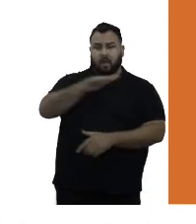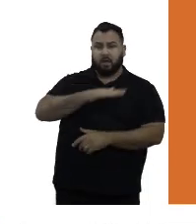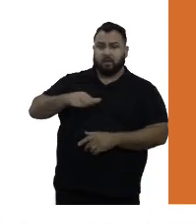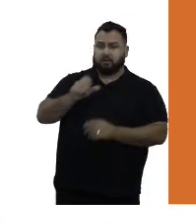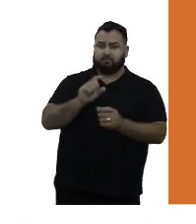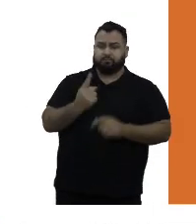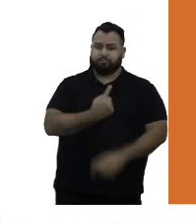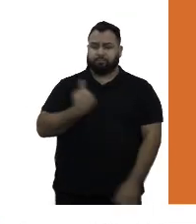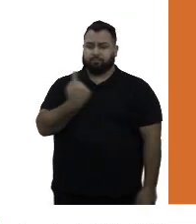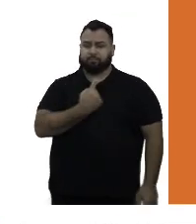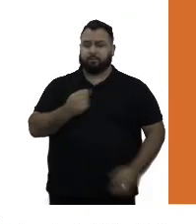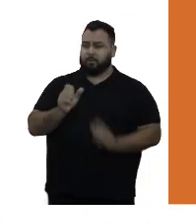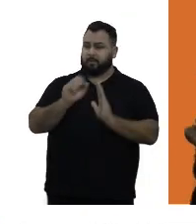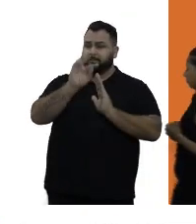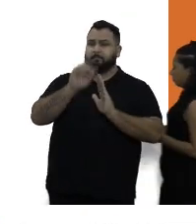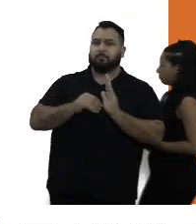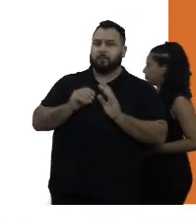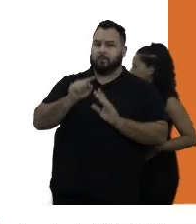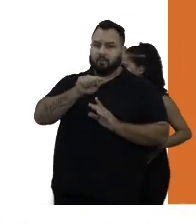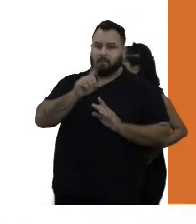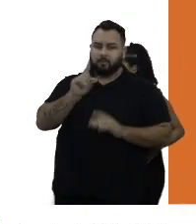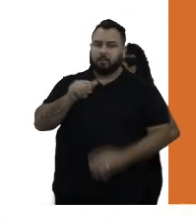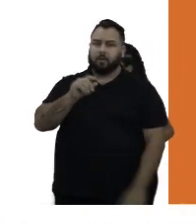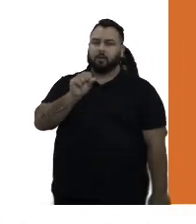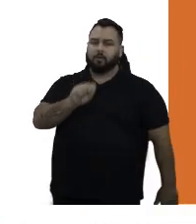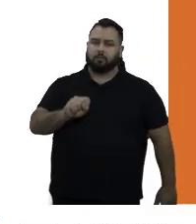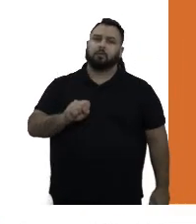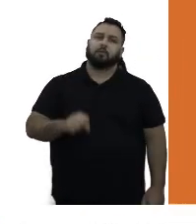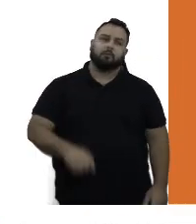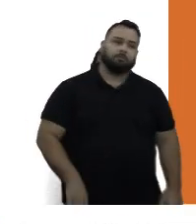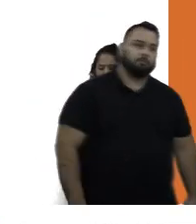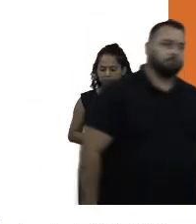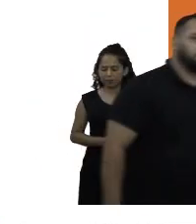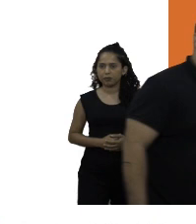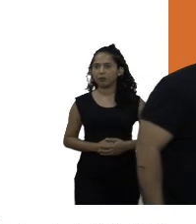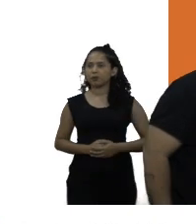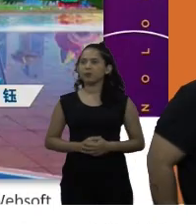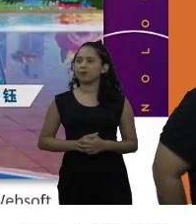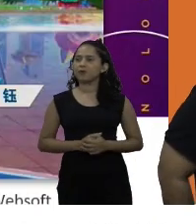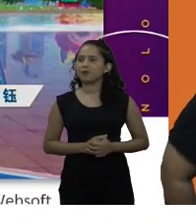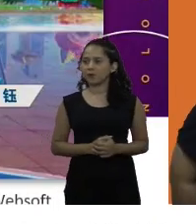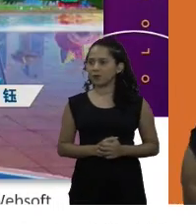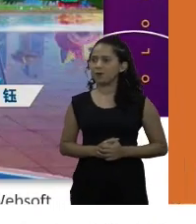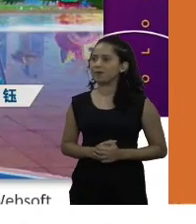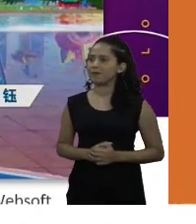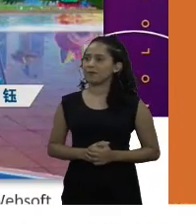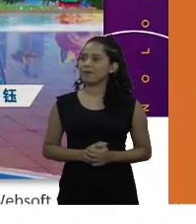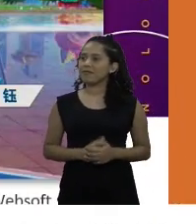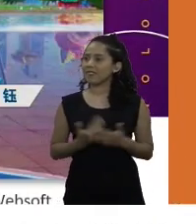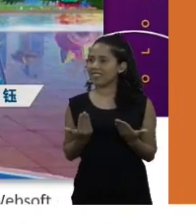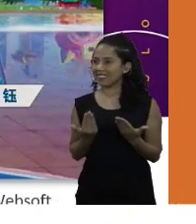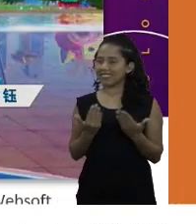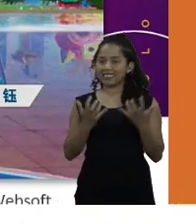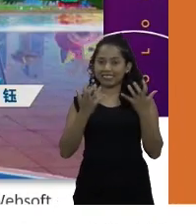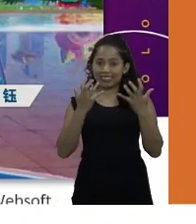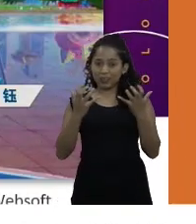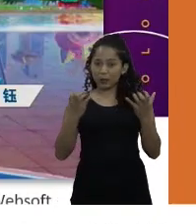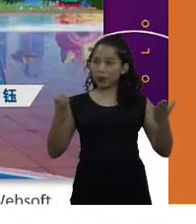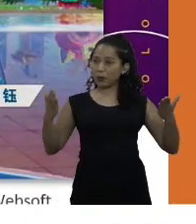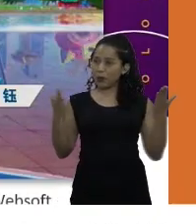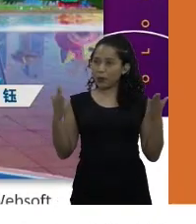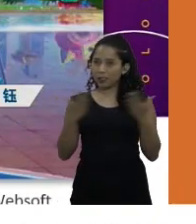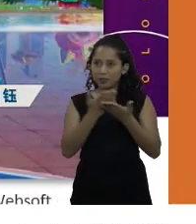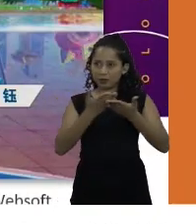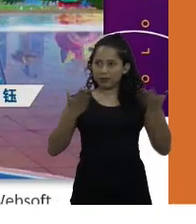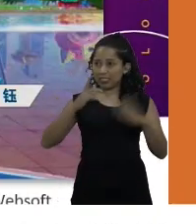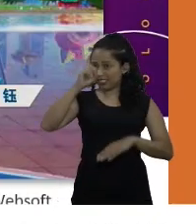automação, interpretação de dados e previsibilidade. Mas eu quero trazer para vocês hoje, não sei se vocês